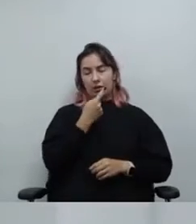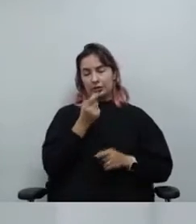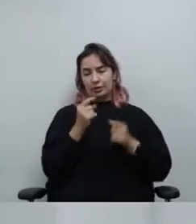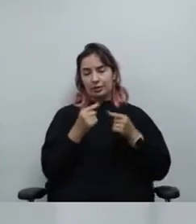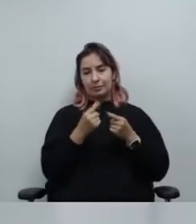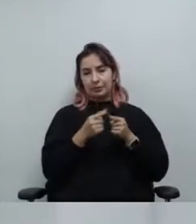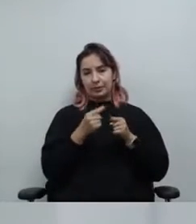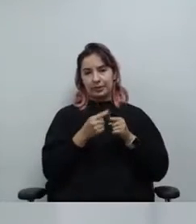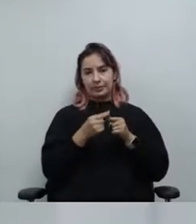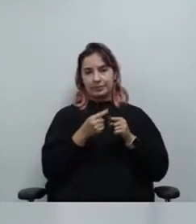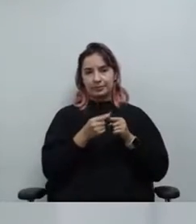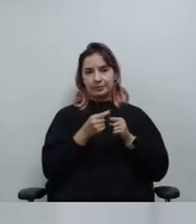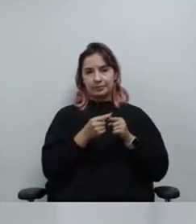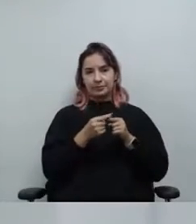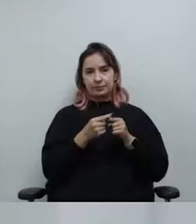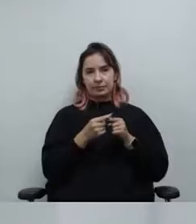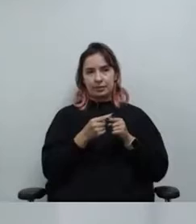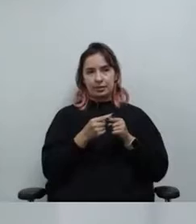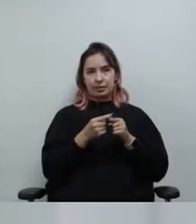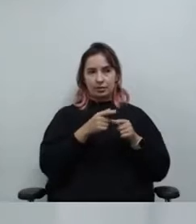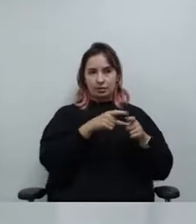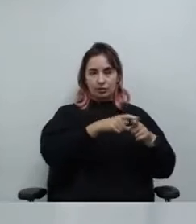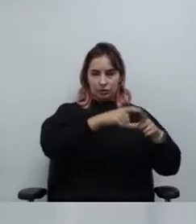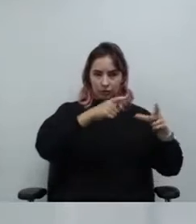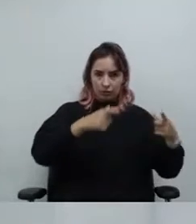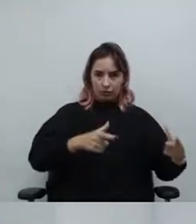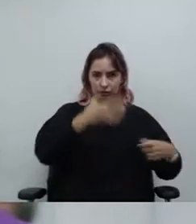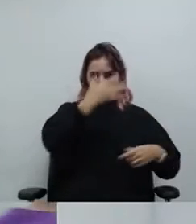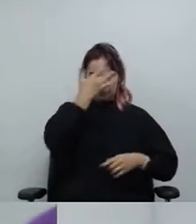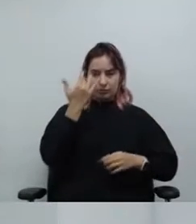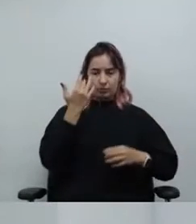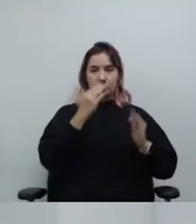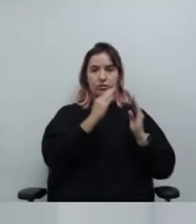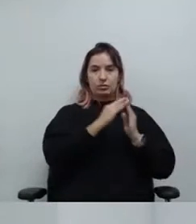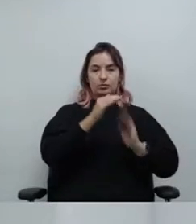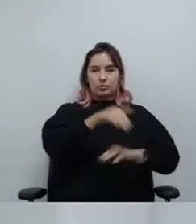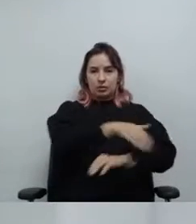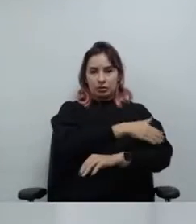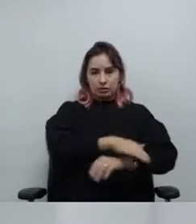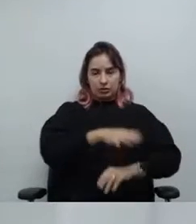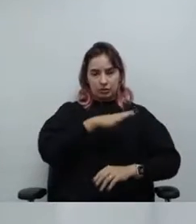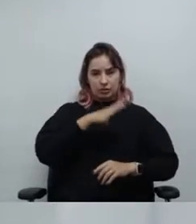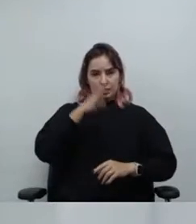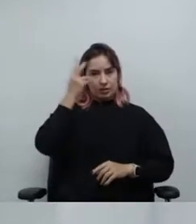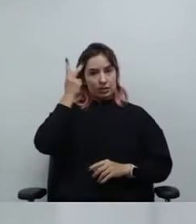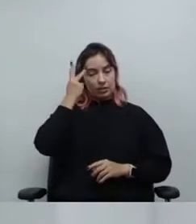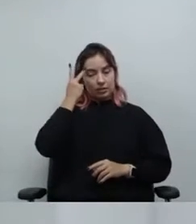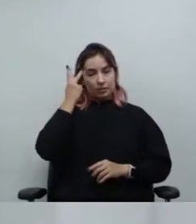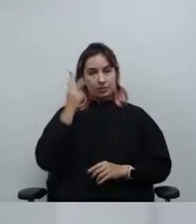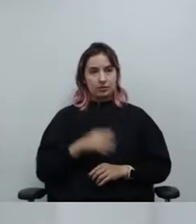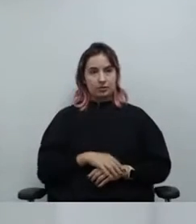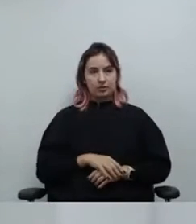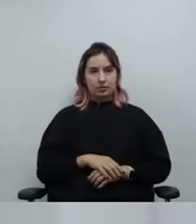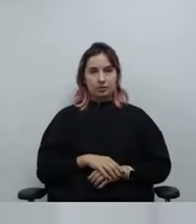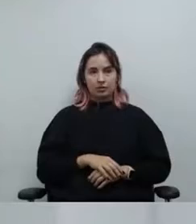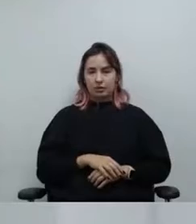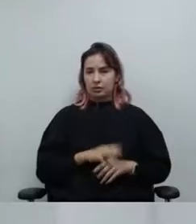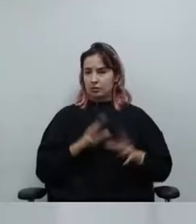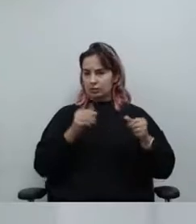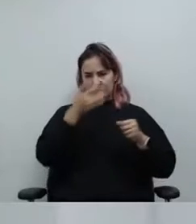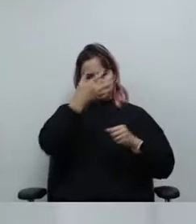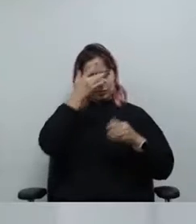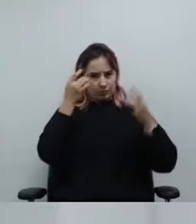porque o aumento da população em situação de rua na cidade de São Paulo salta aos olhos de todo